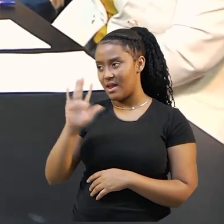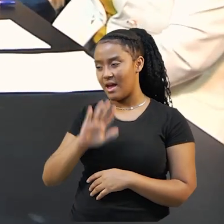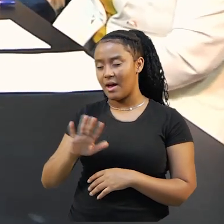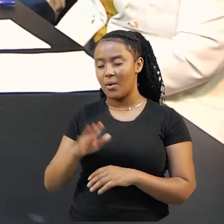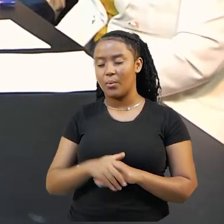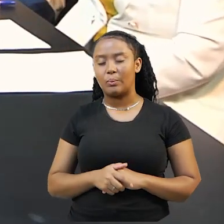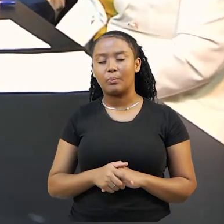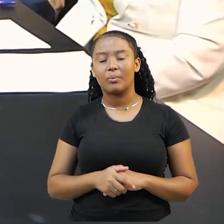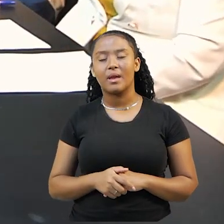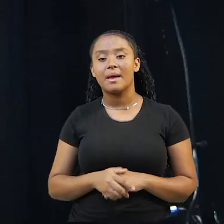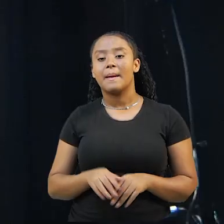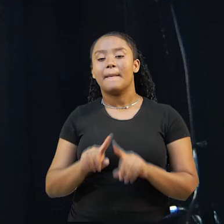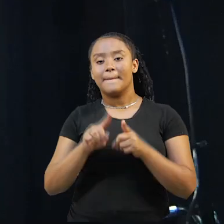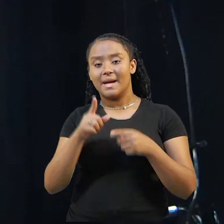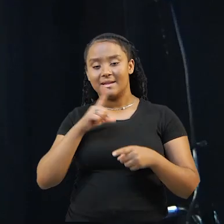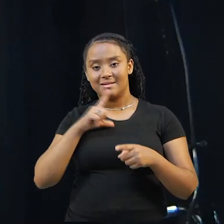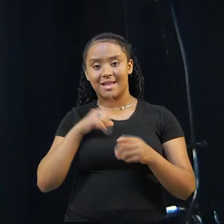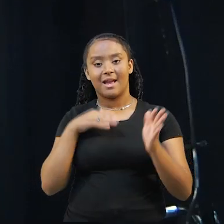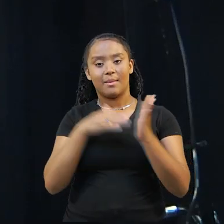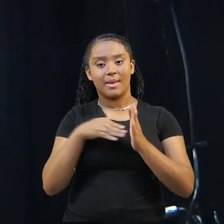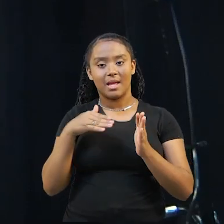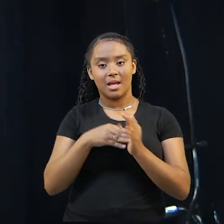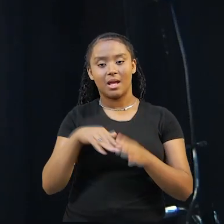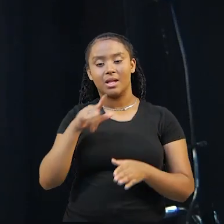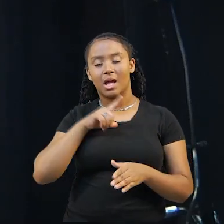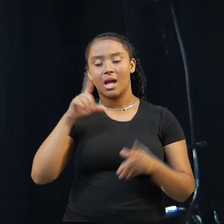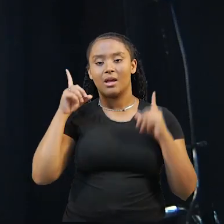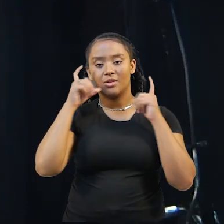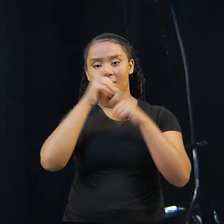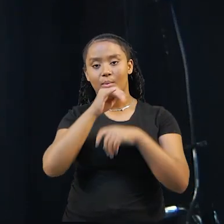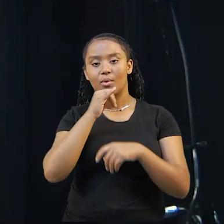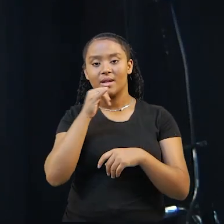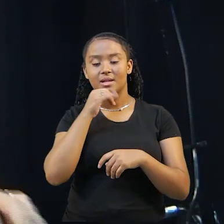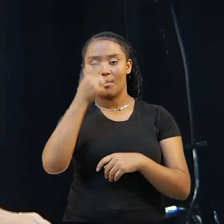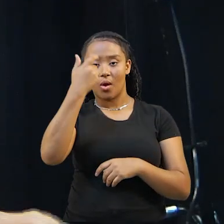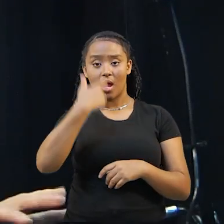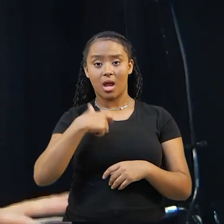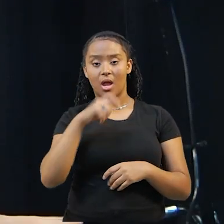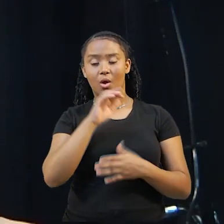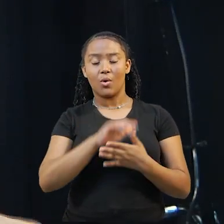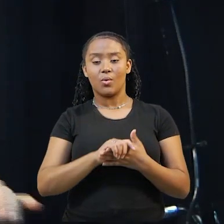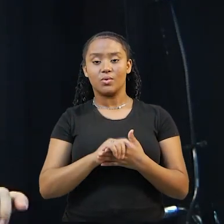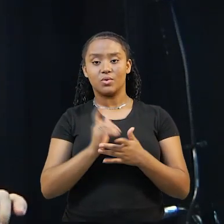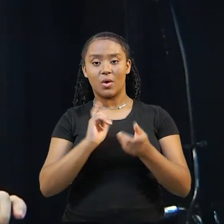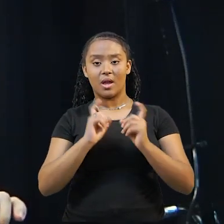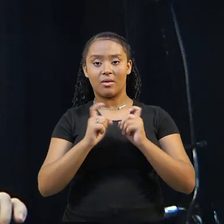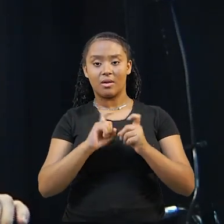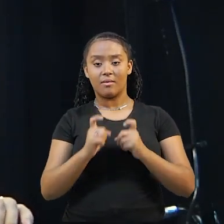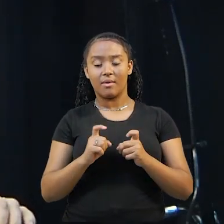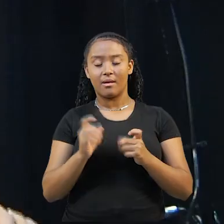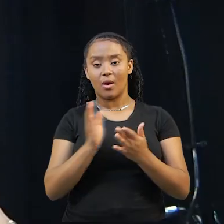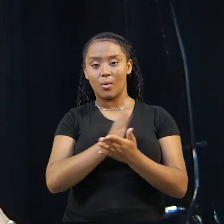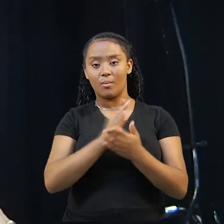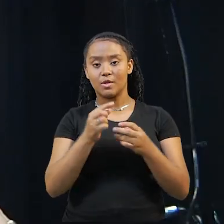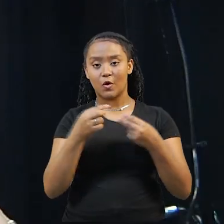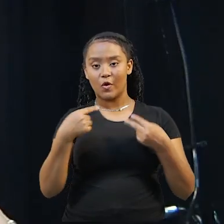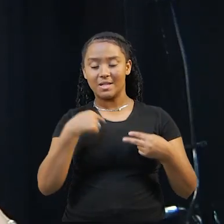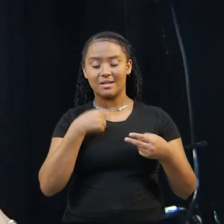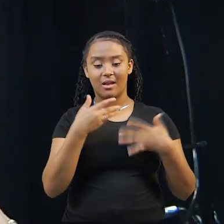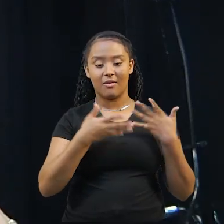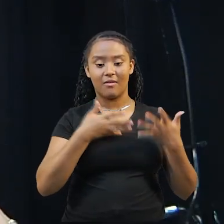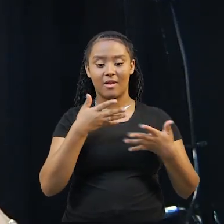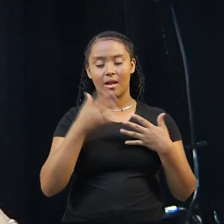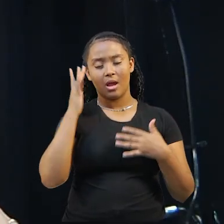mais genérica, mas assim, há uma dificuldade muitas vezes em que eu conduzia reuniões e que eventualmente uma coisa que eu